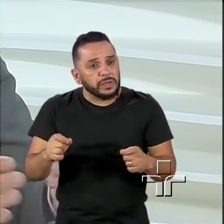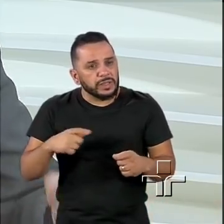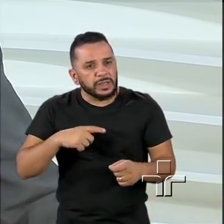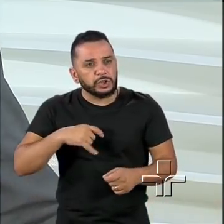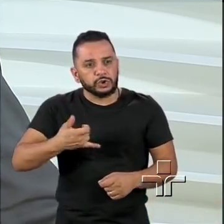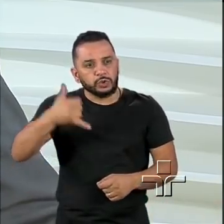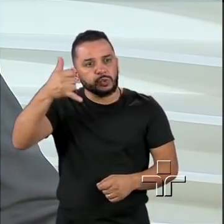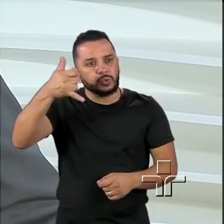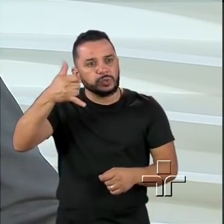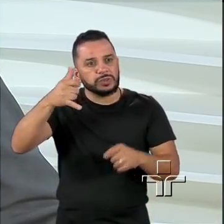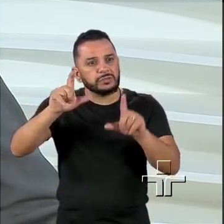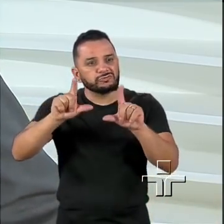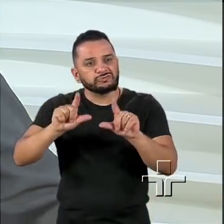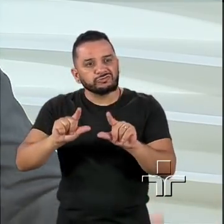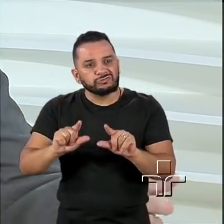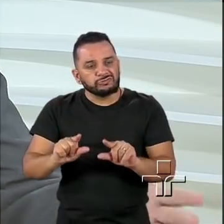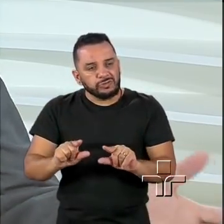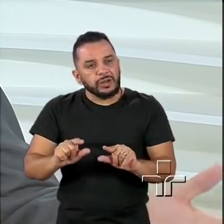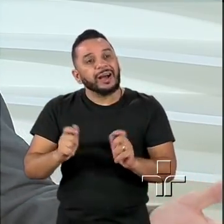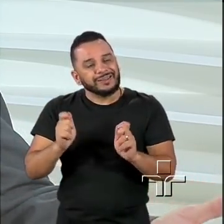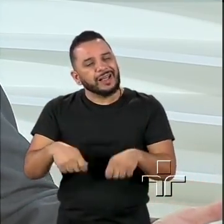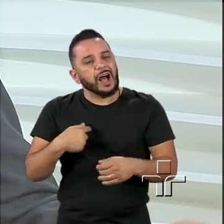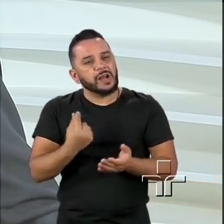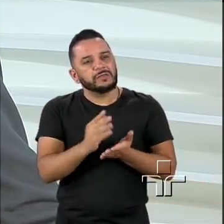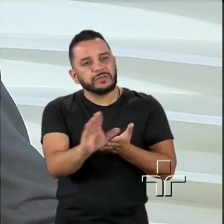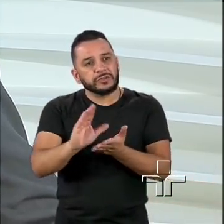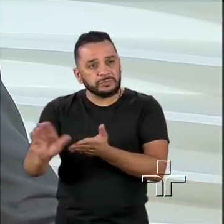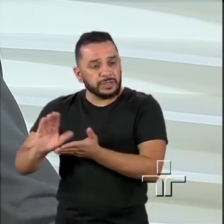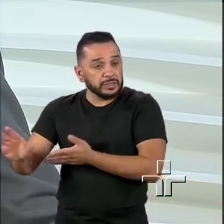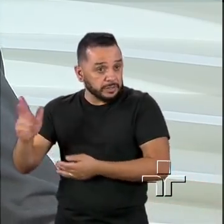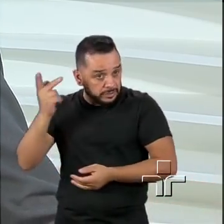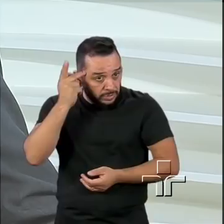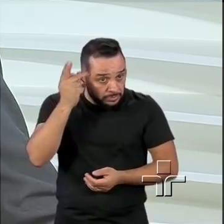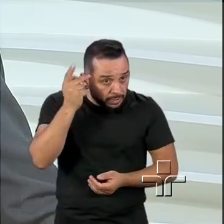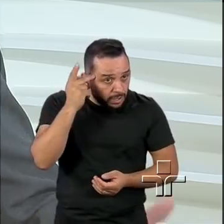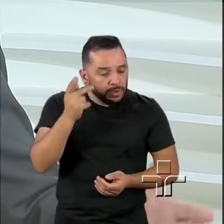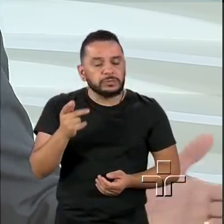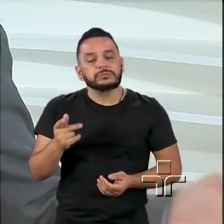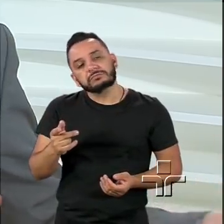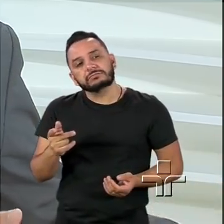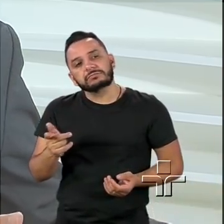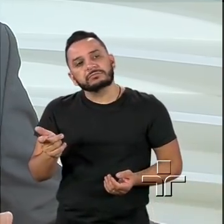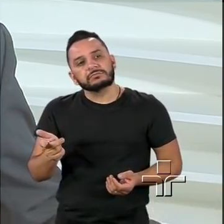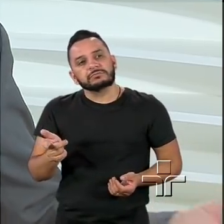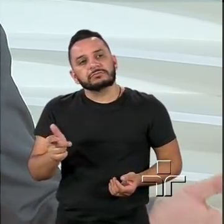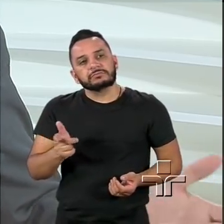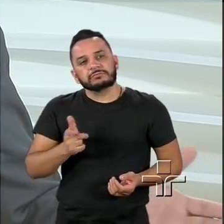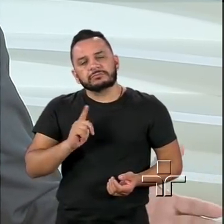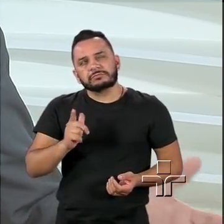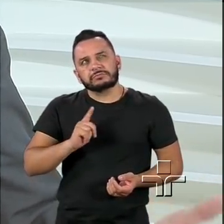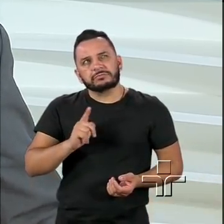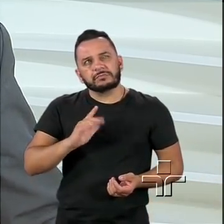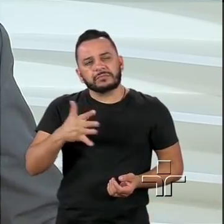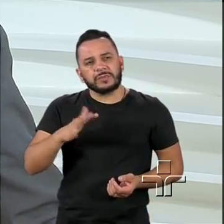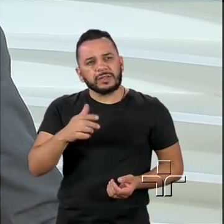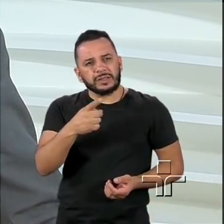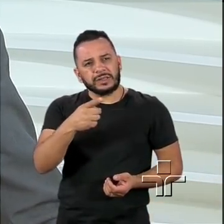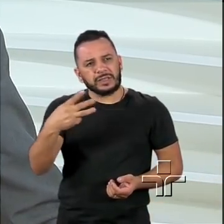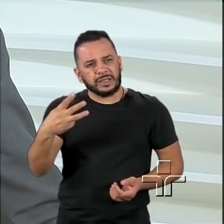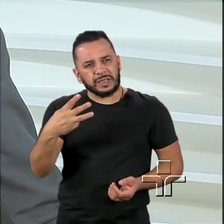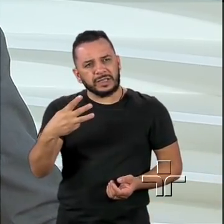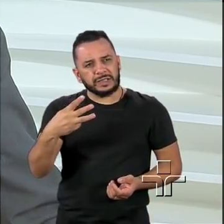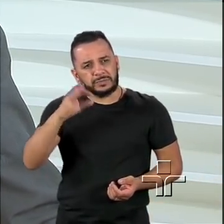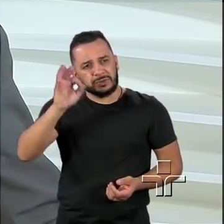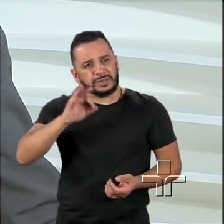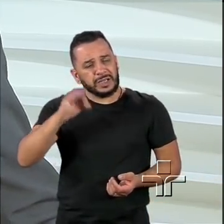juros para esse tipo de investimento. O Estado de São Paulo, o Desenvolve São Paulo, está cobrando parece que 13% de